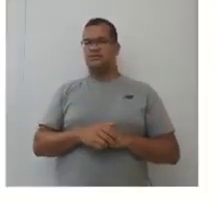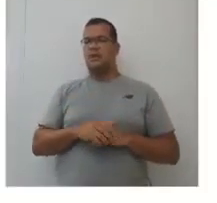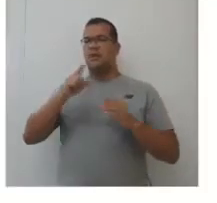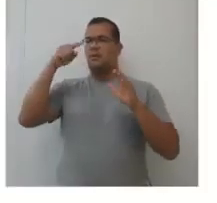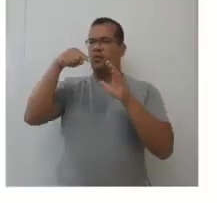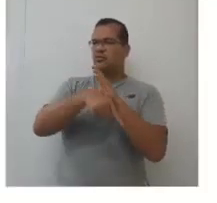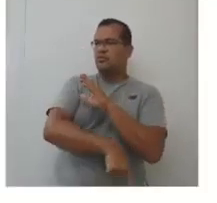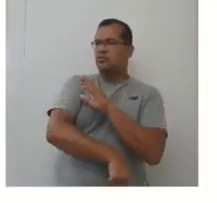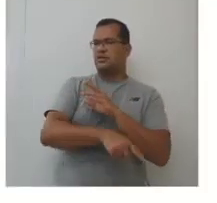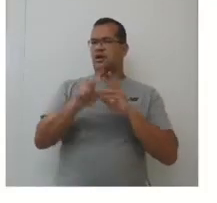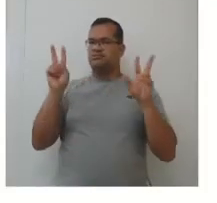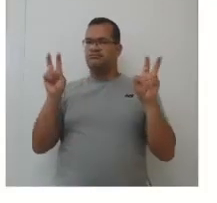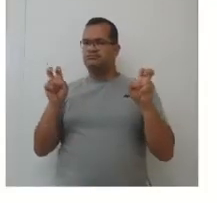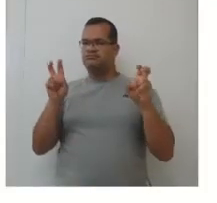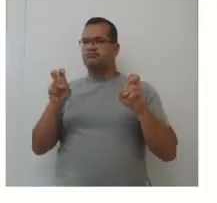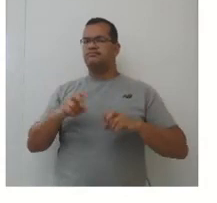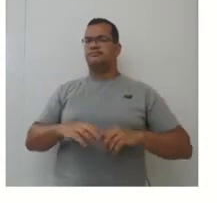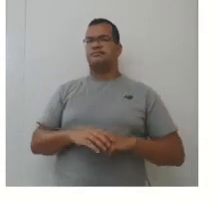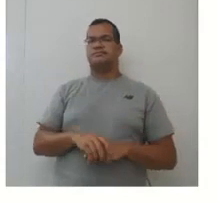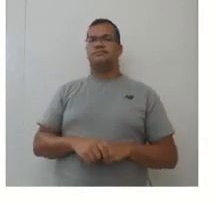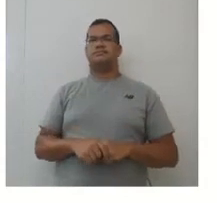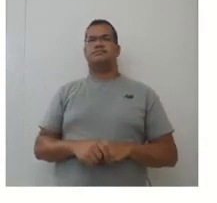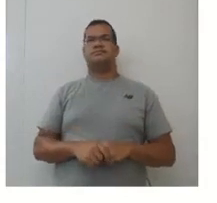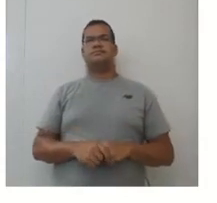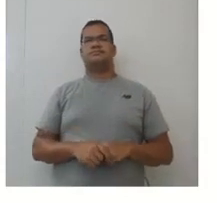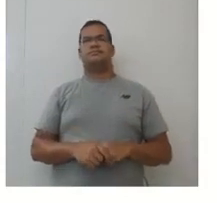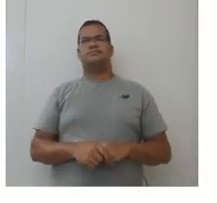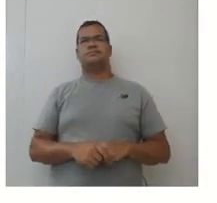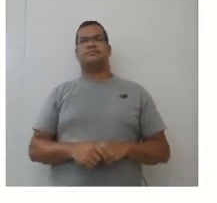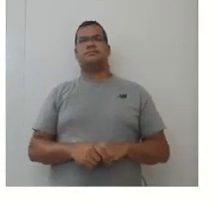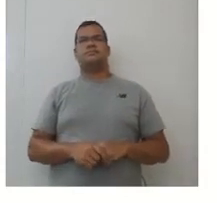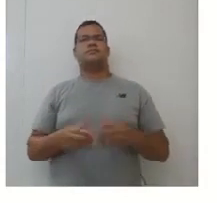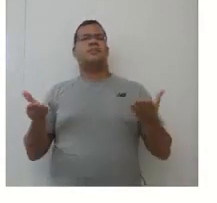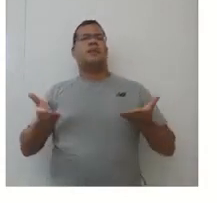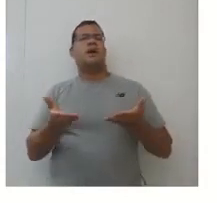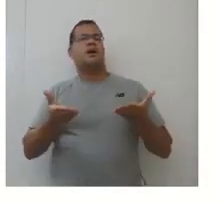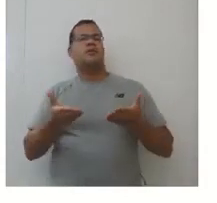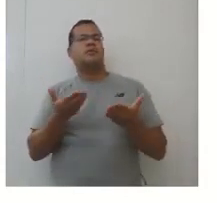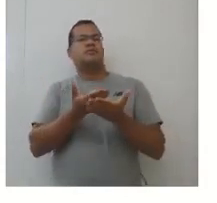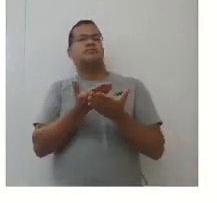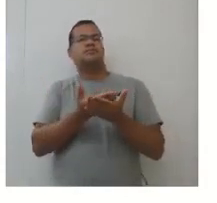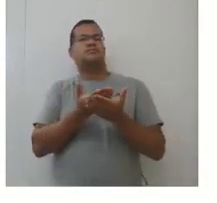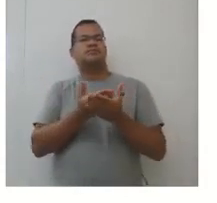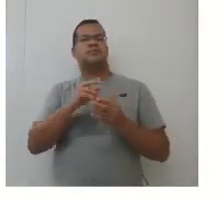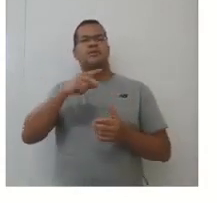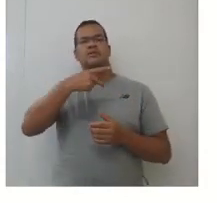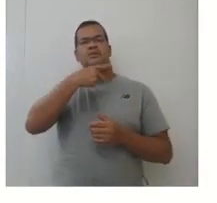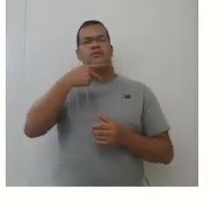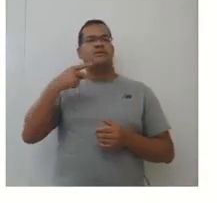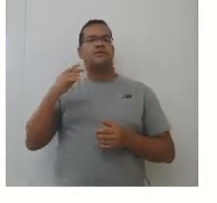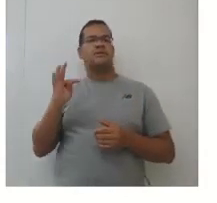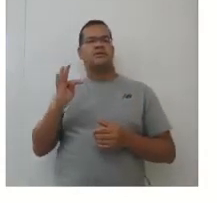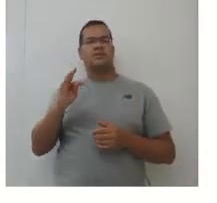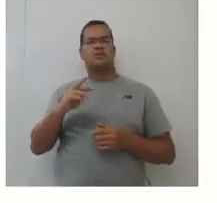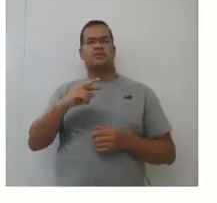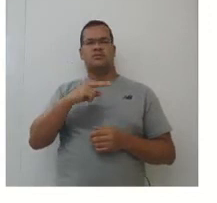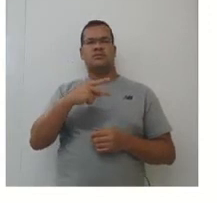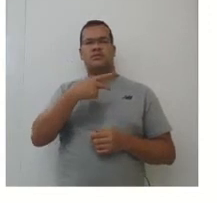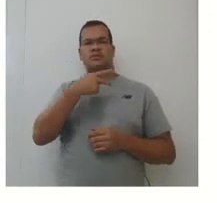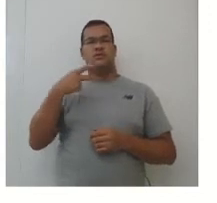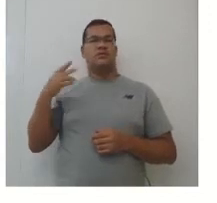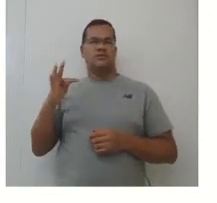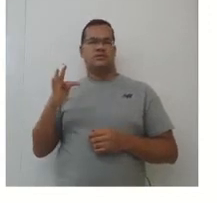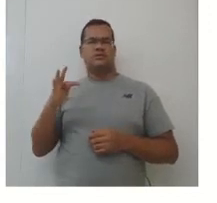aprofundar agora o nosso raciocínio. Vamos falar agora de trabalhar na parte vetorial, porque no